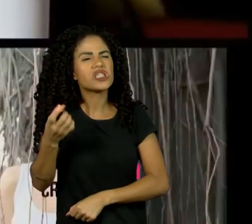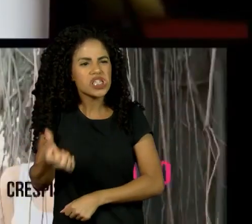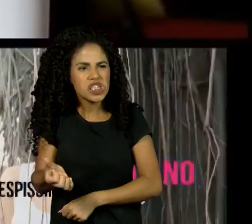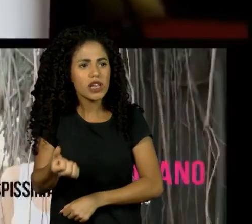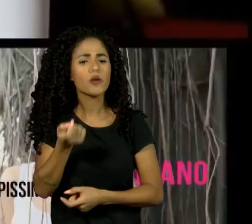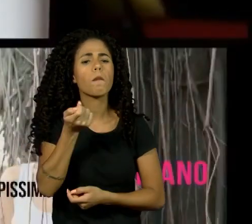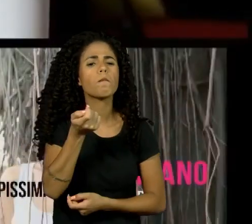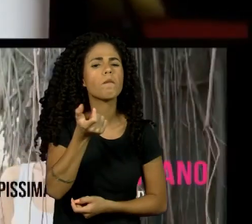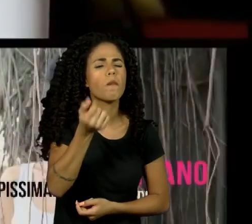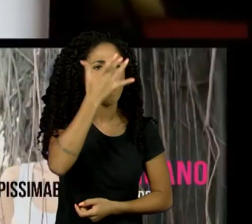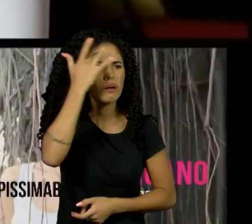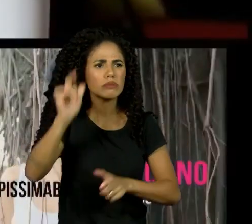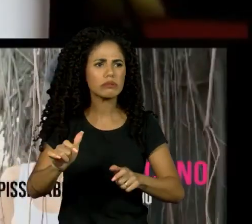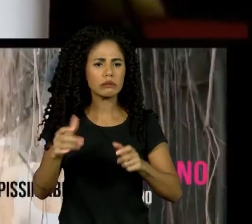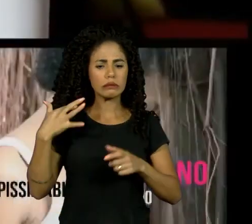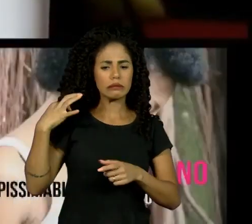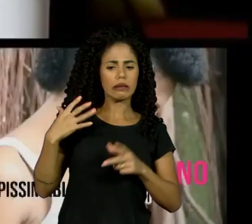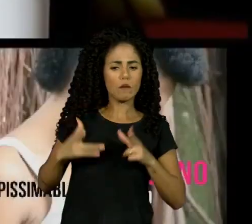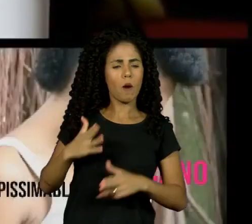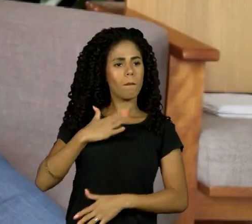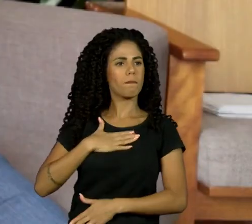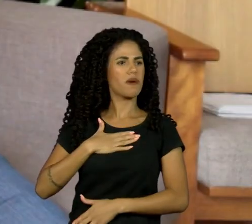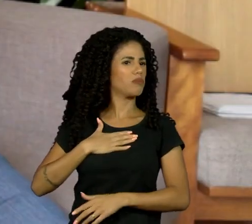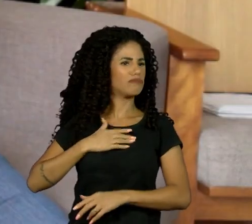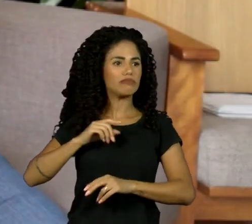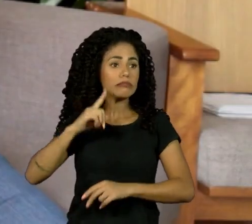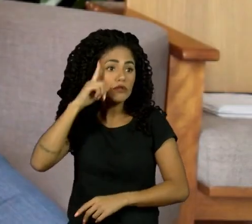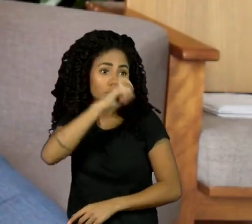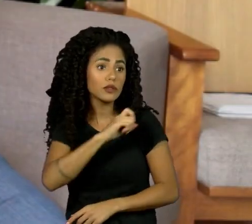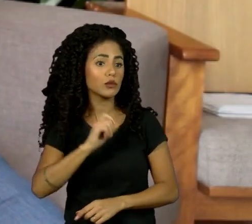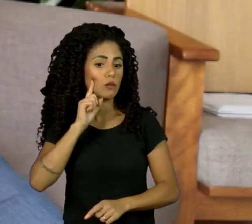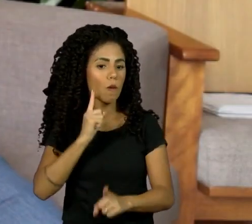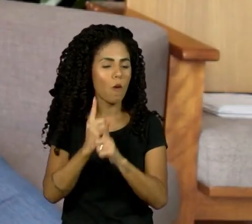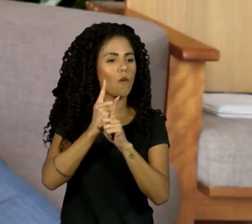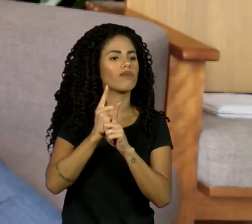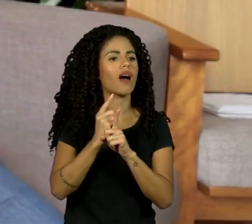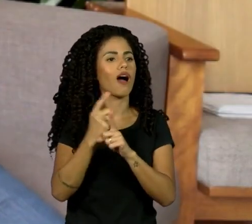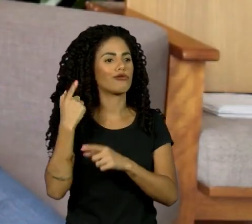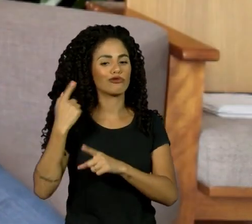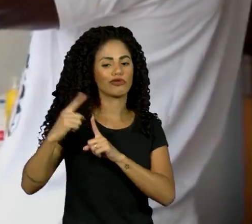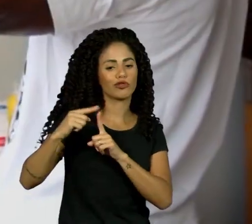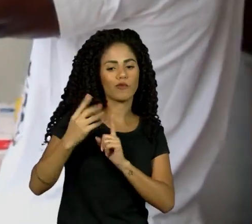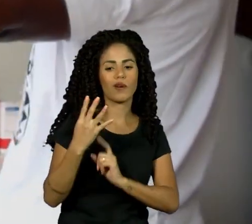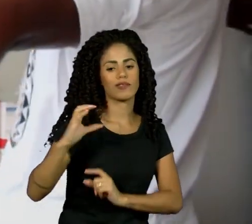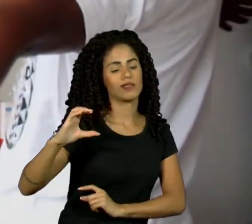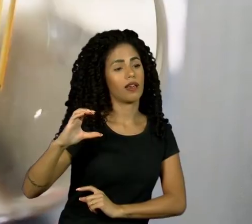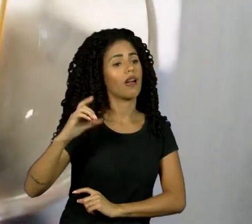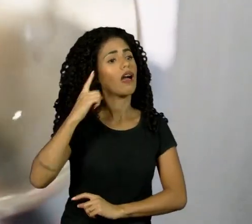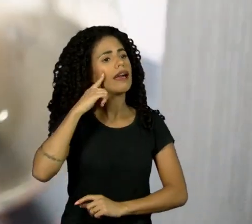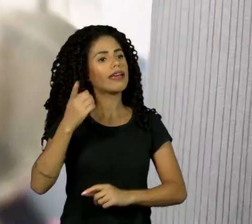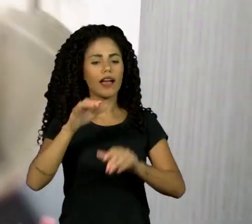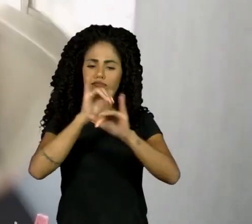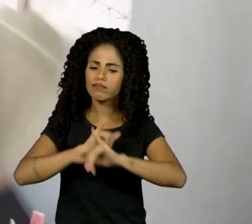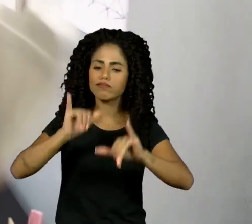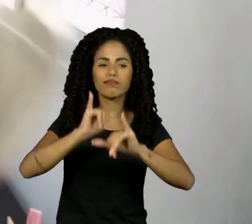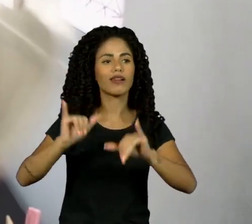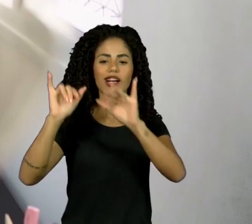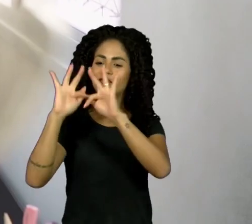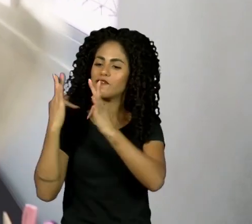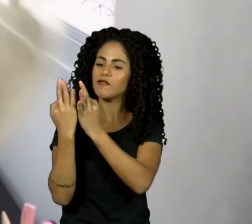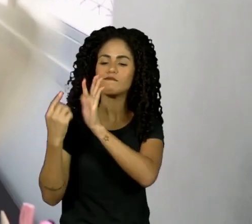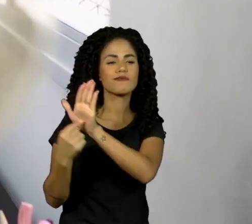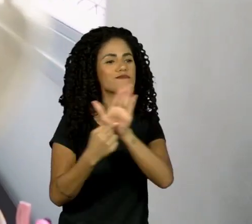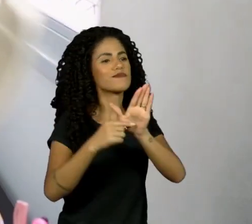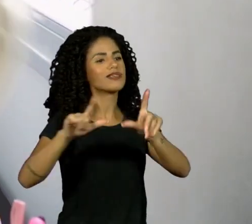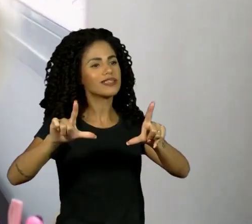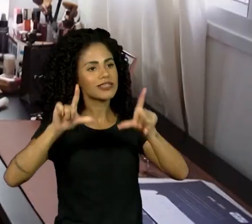pessoas com um cabelo igual o meu, que era o cabelo crespo 4C. E lá em 2018 a Zahara nasceu, a gente fez uma campanha, né, grande de família. A gente